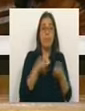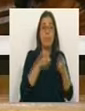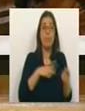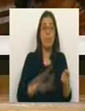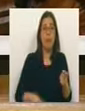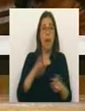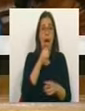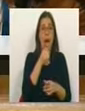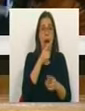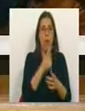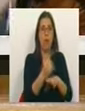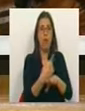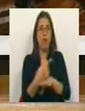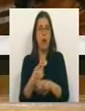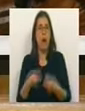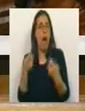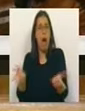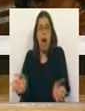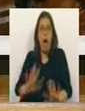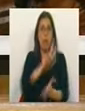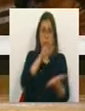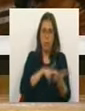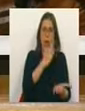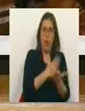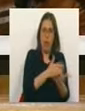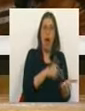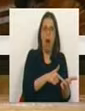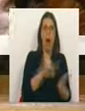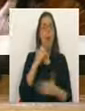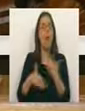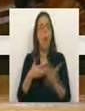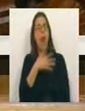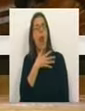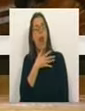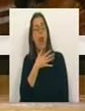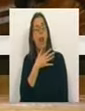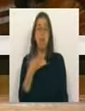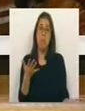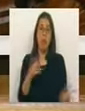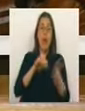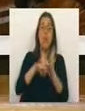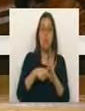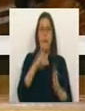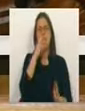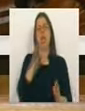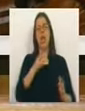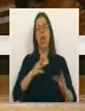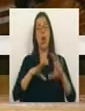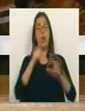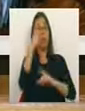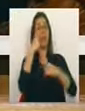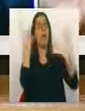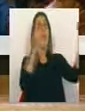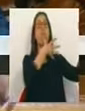Nacional de Regadio, não avançando com os investimentos já aprovados e continuar a apregoar projetos de milhões na comunicação